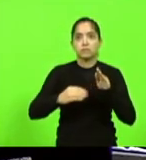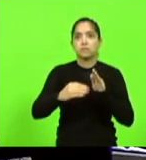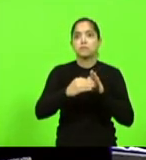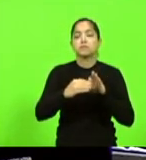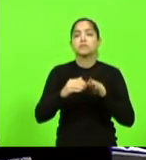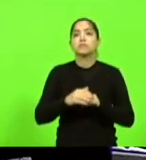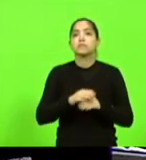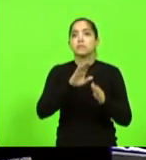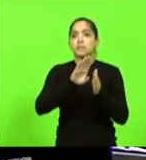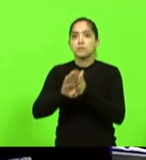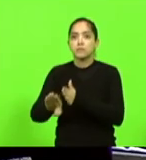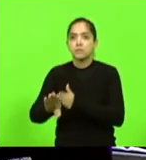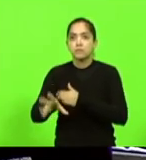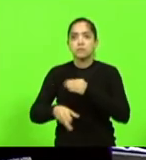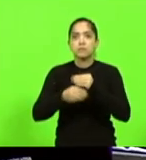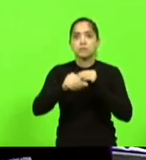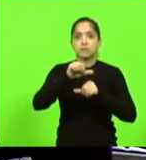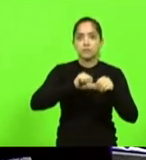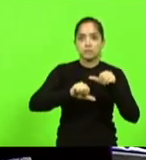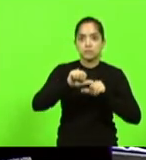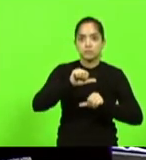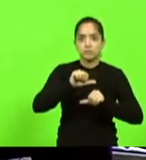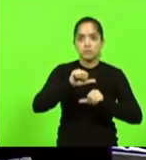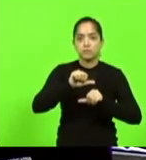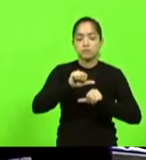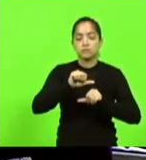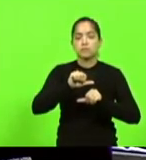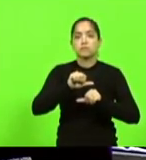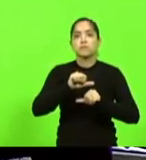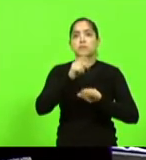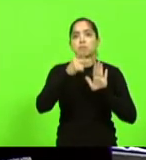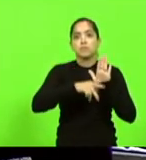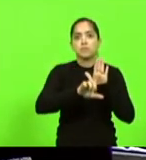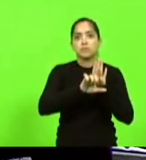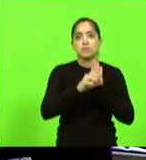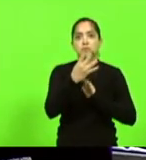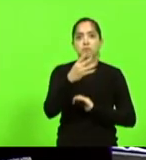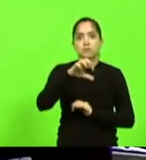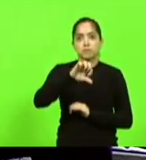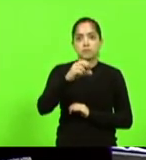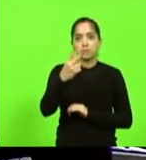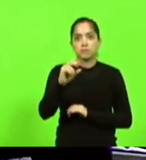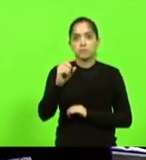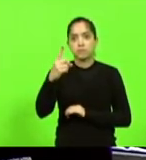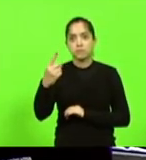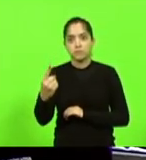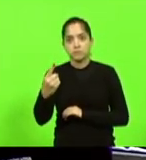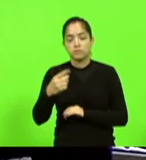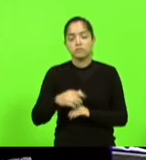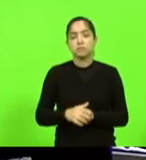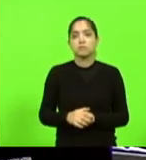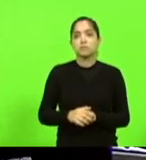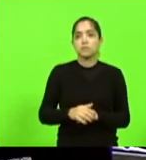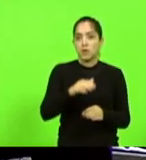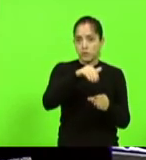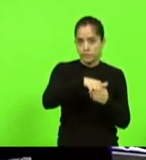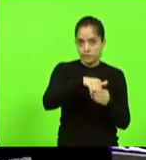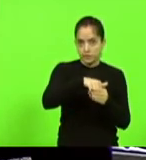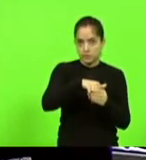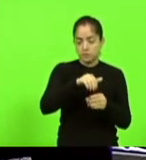e rejeitada a emenda modificativa referida ao projeto de lei 49/21, obtendo a seguinte